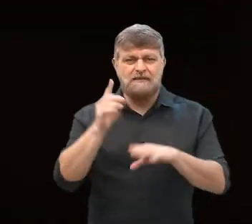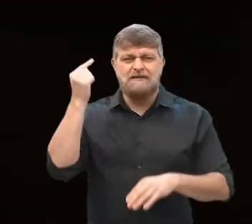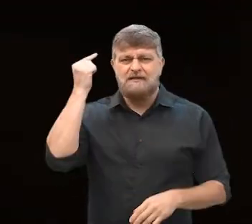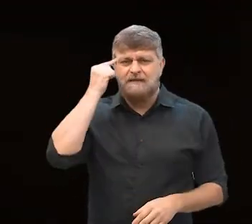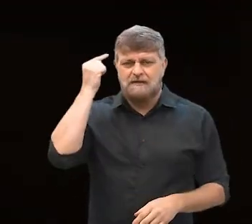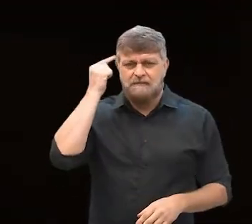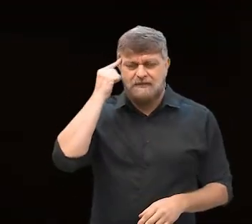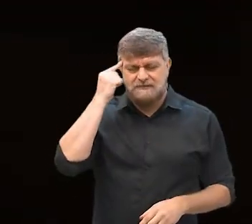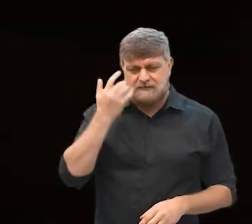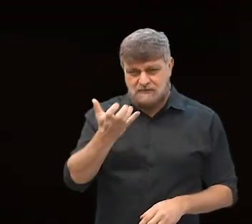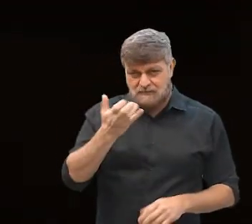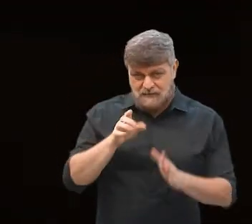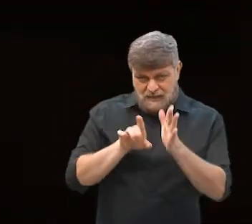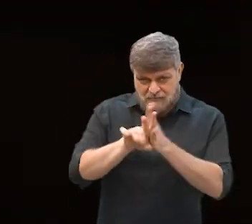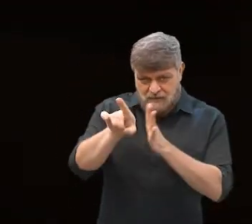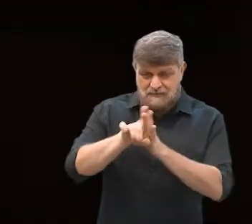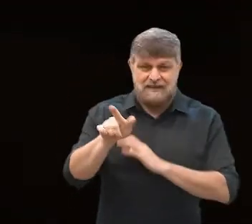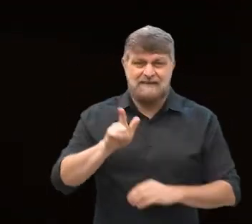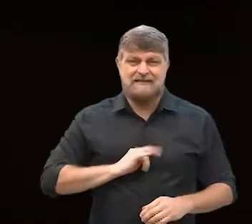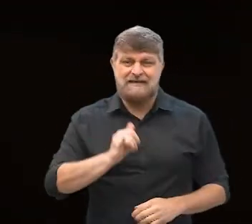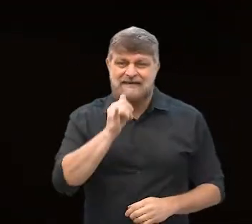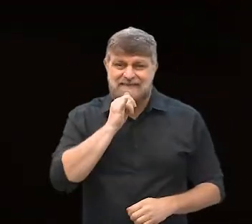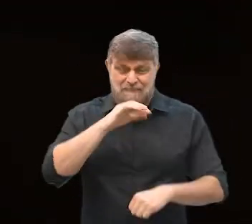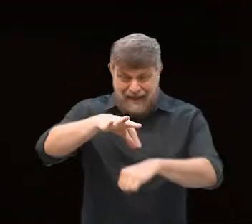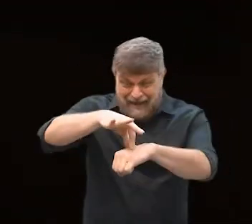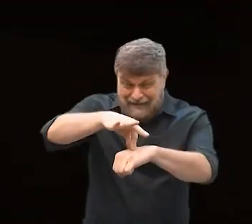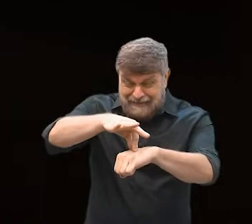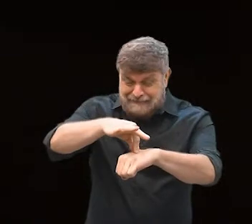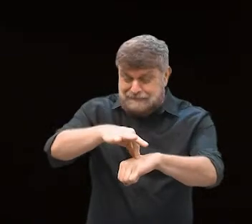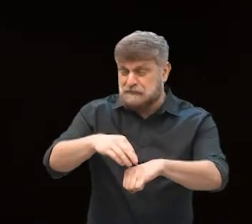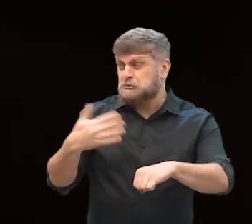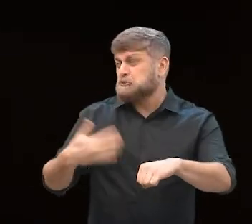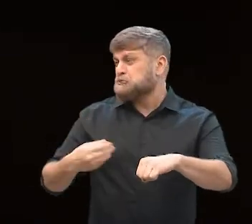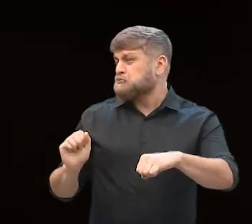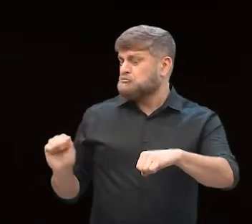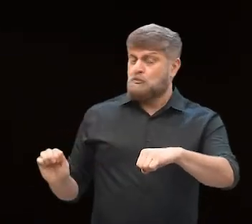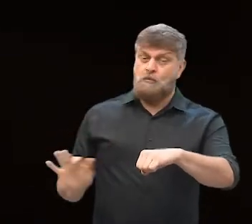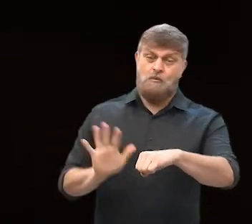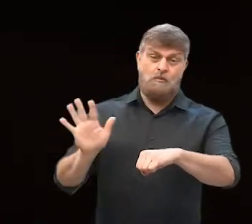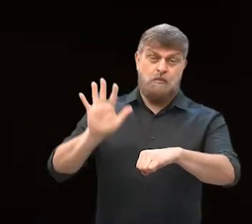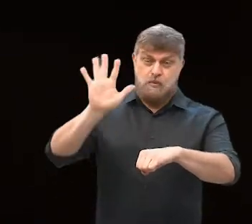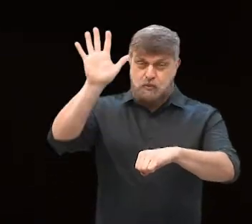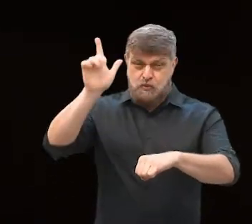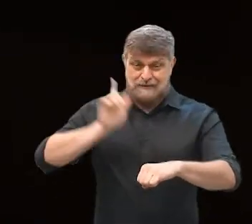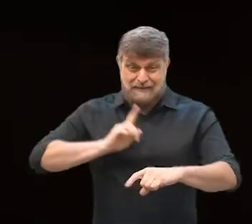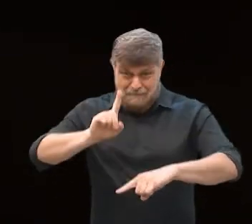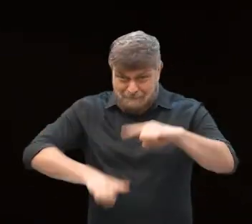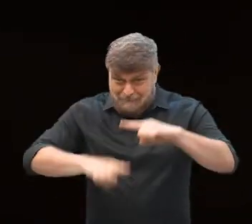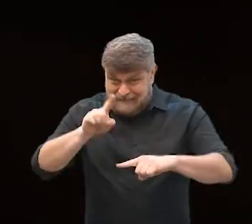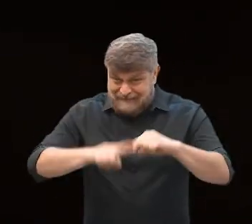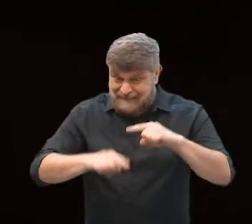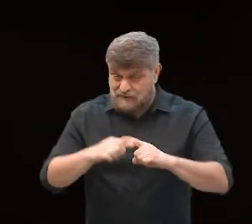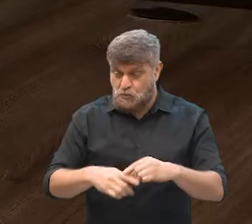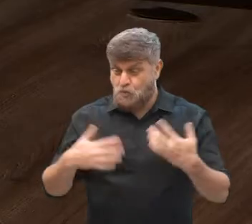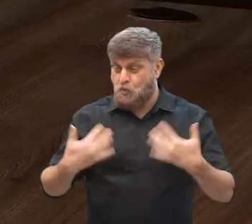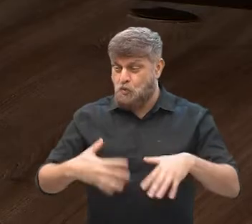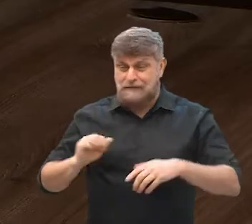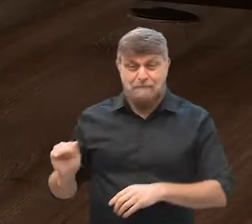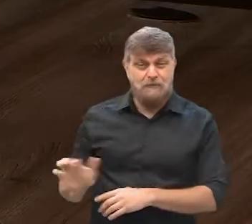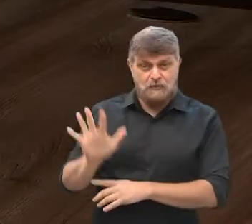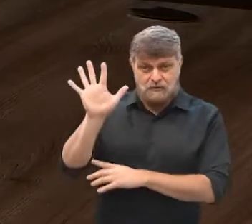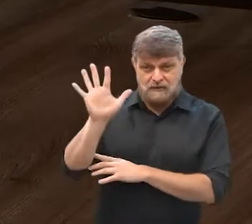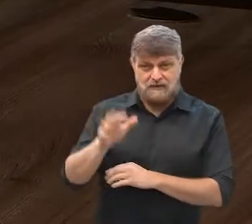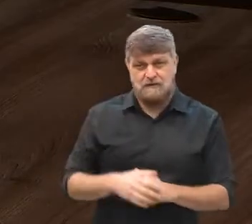pensando, Juliana, a gente está tendo alta de, por exemplo, da carne, recentemente, e de alguns outros produtos. E nem